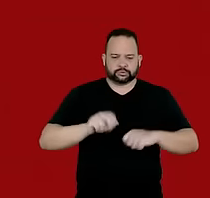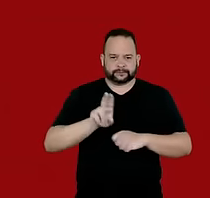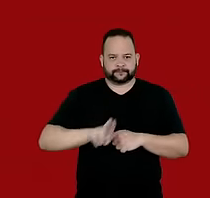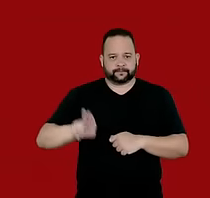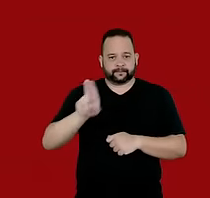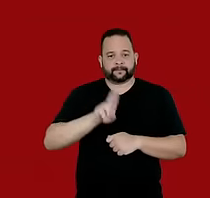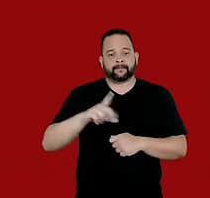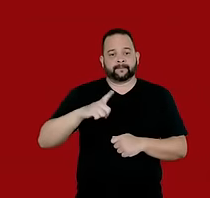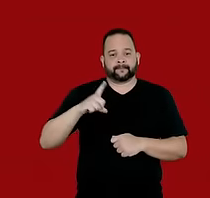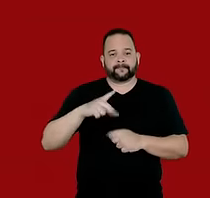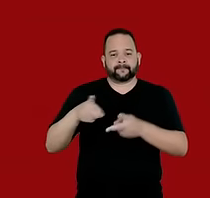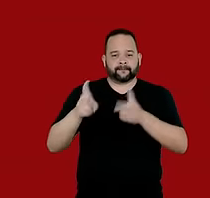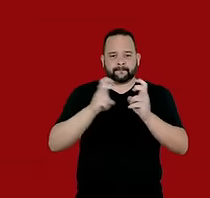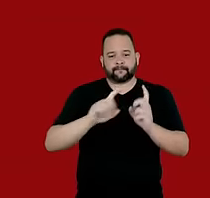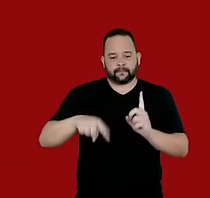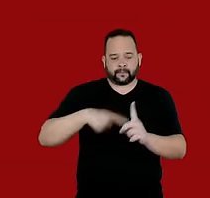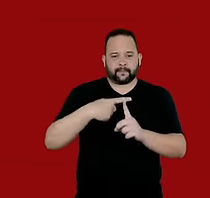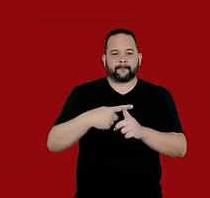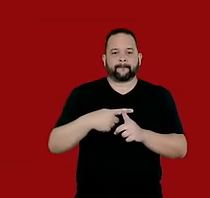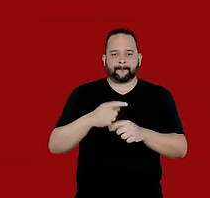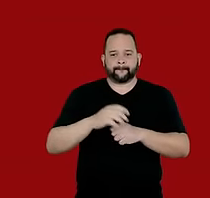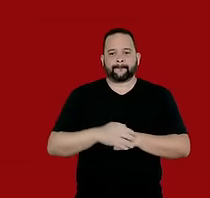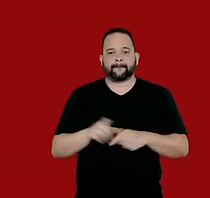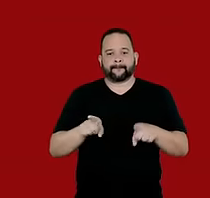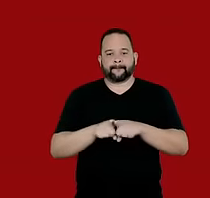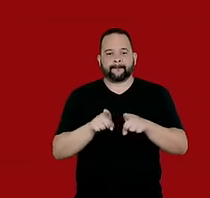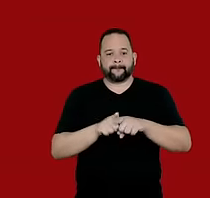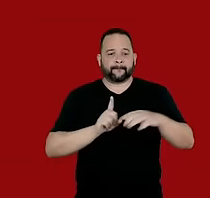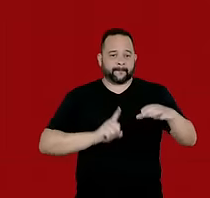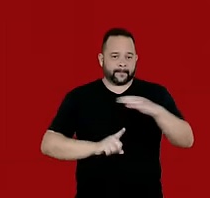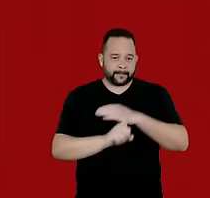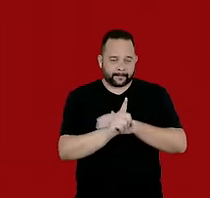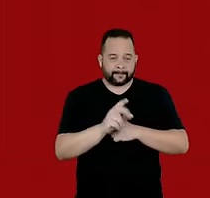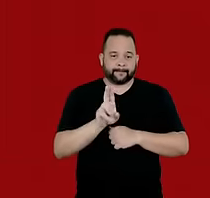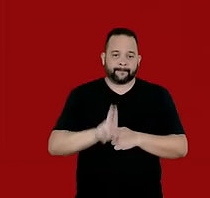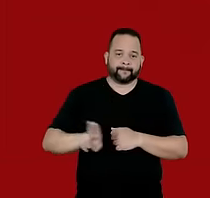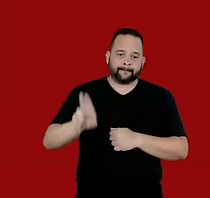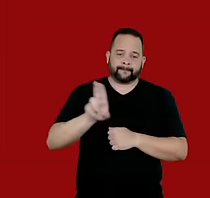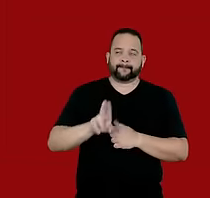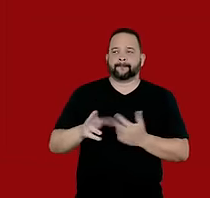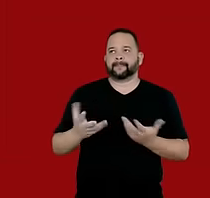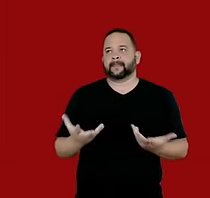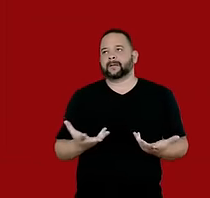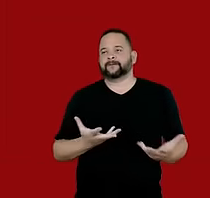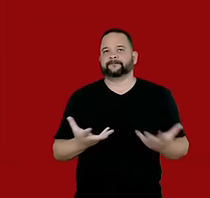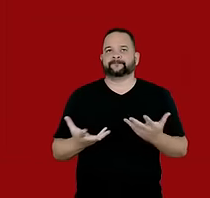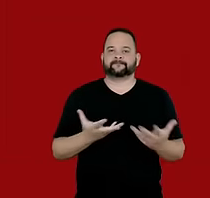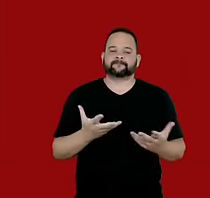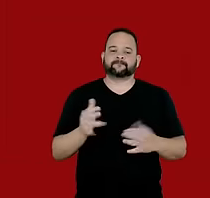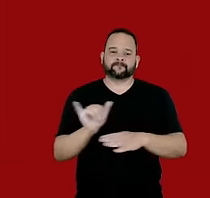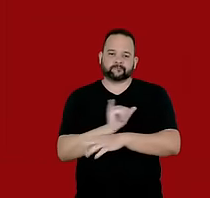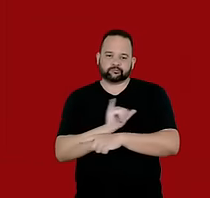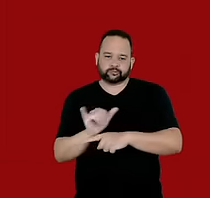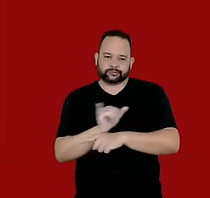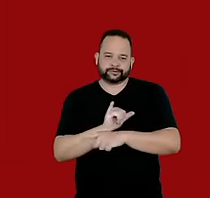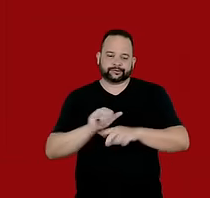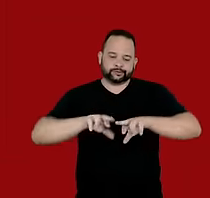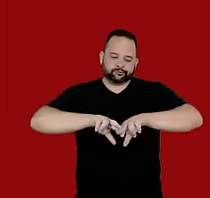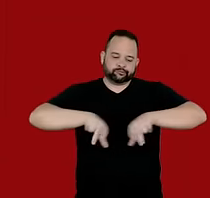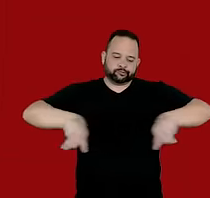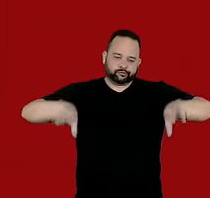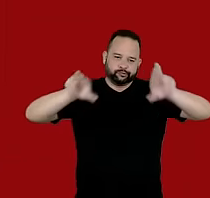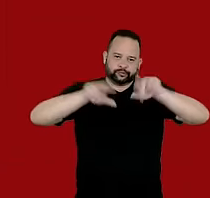crédito local clientes Corporate utilizam muito tem tem estratégias para todo o perfil de investidor as mais